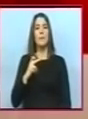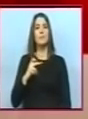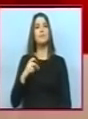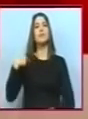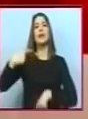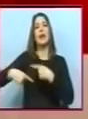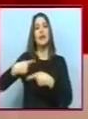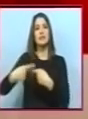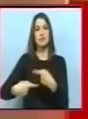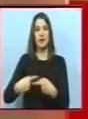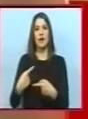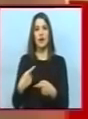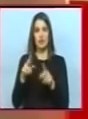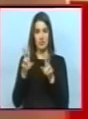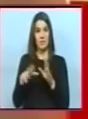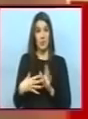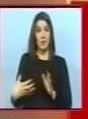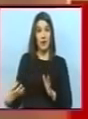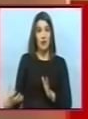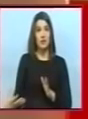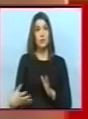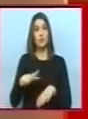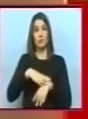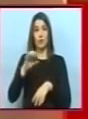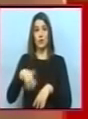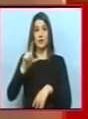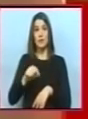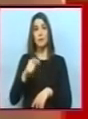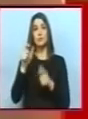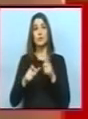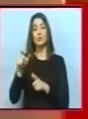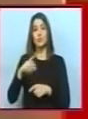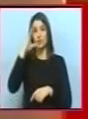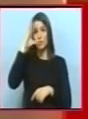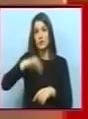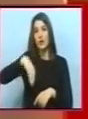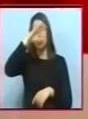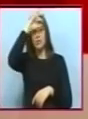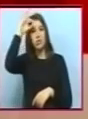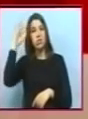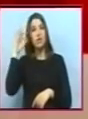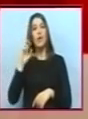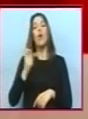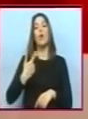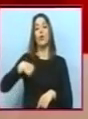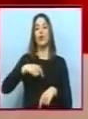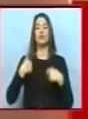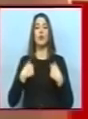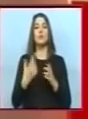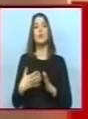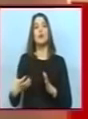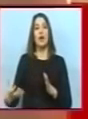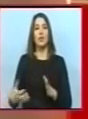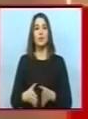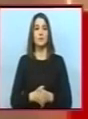percebi. Heranças. Assunto complicado, muito também por causa do desconhecimento, da ignorância, ou porque nós também somos complicados.